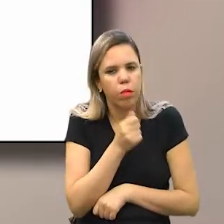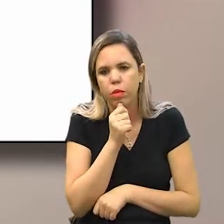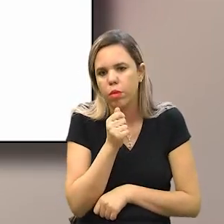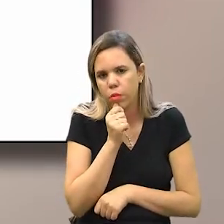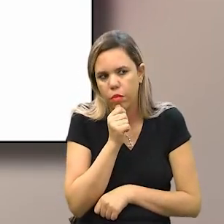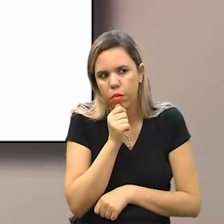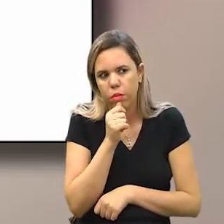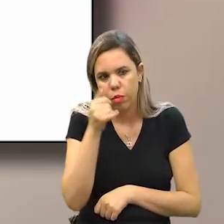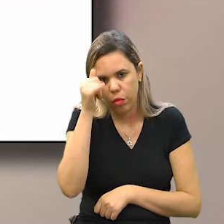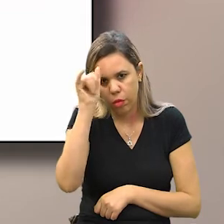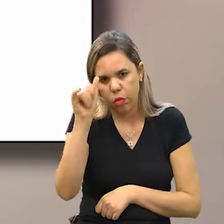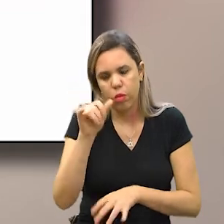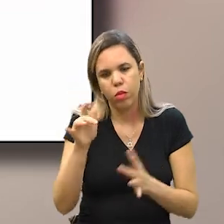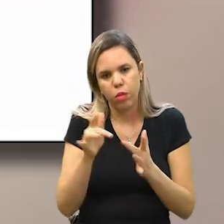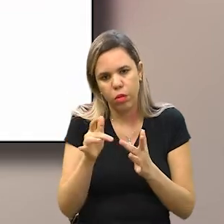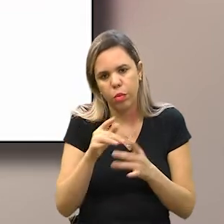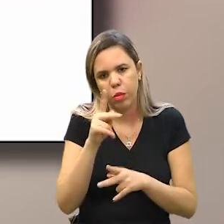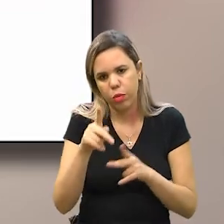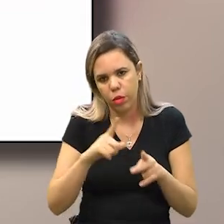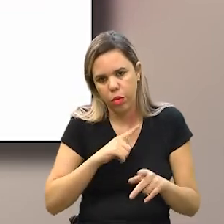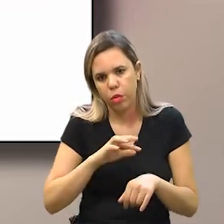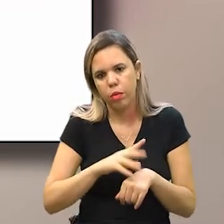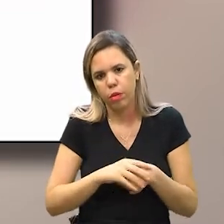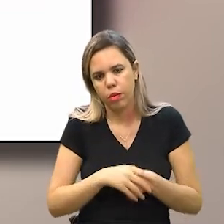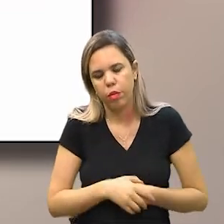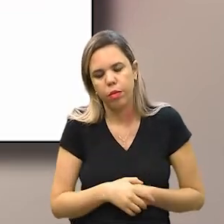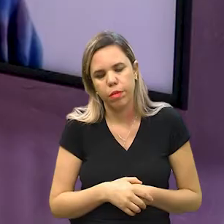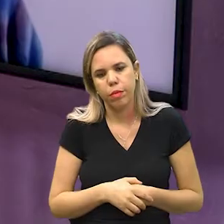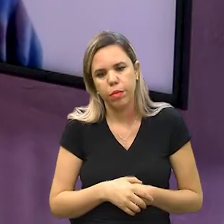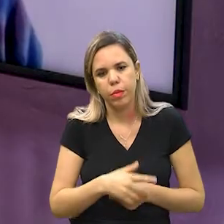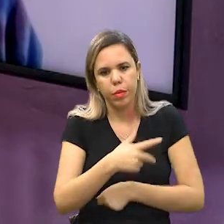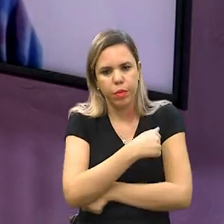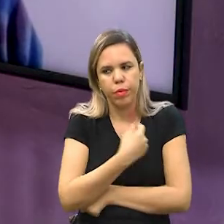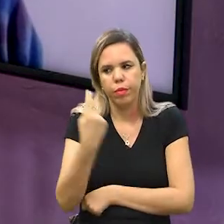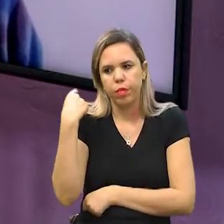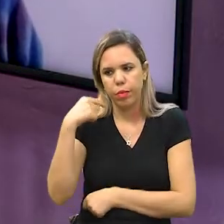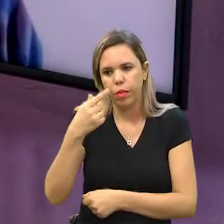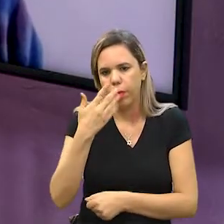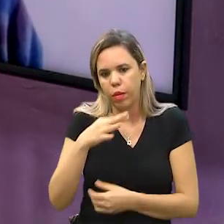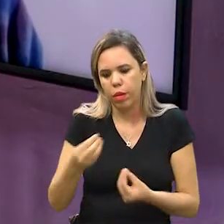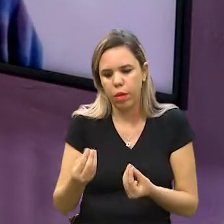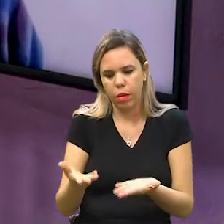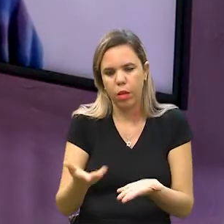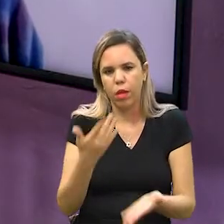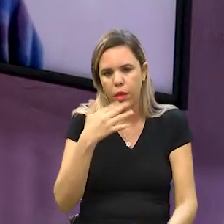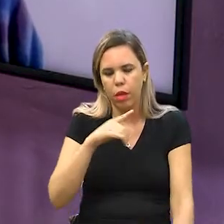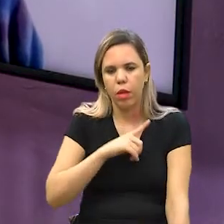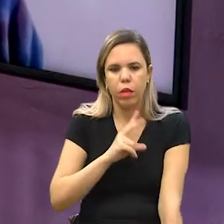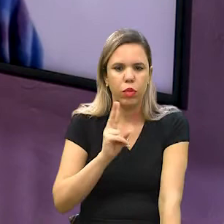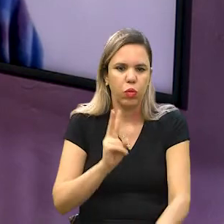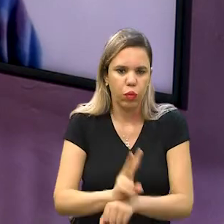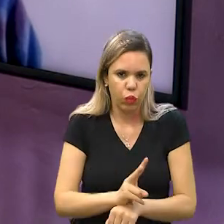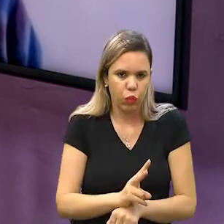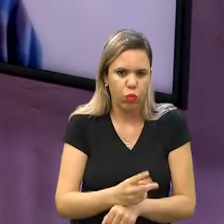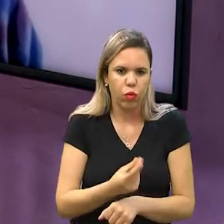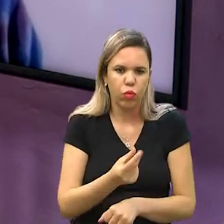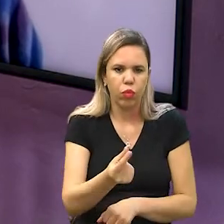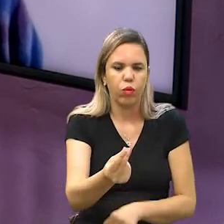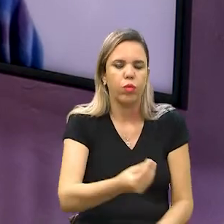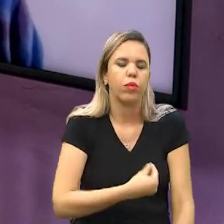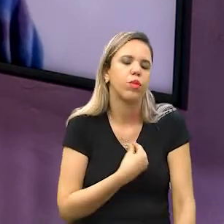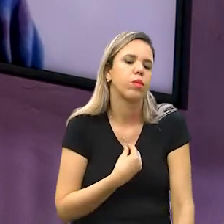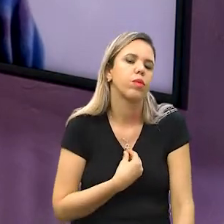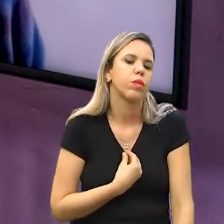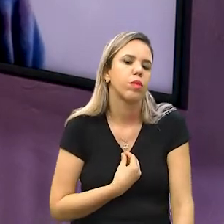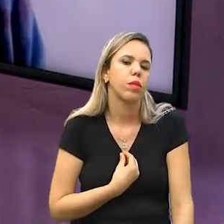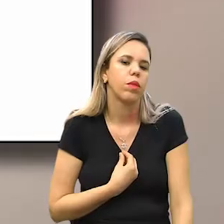a vacina, elas têm que evitar o contato com alguém que possa estar com a doença. Aquela vacina que dá para criança, ela protege então ao longo